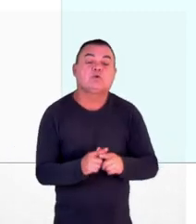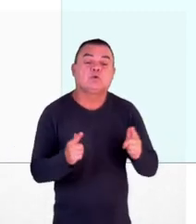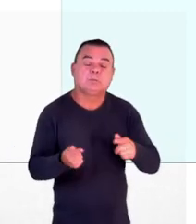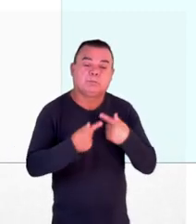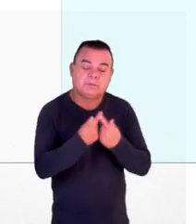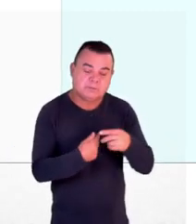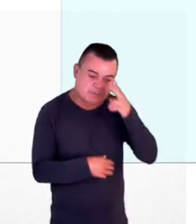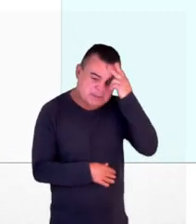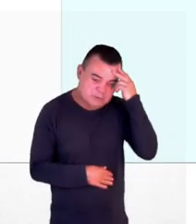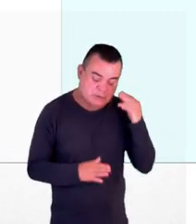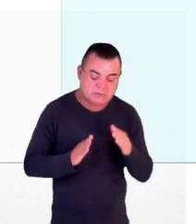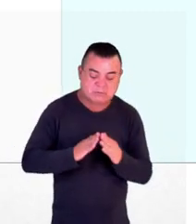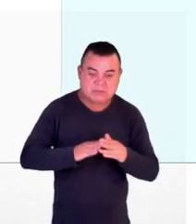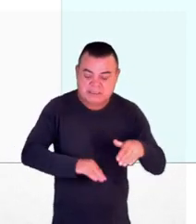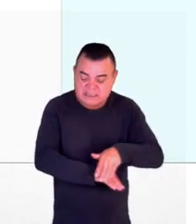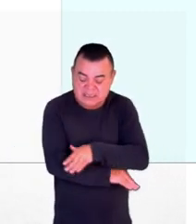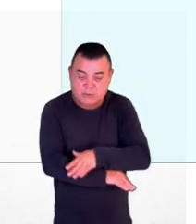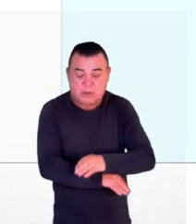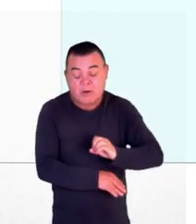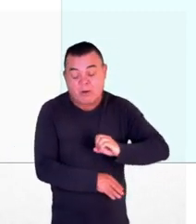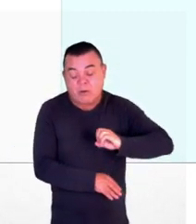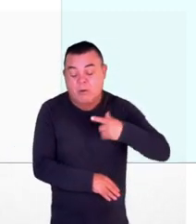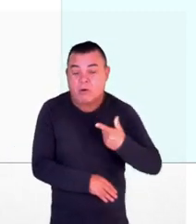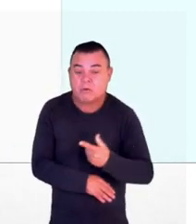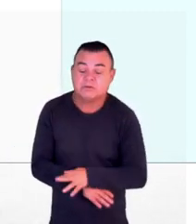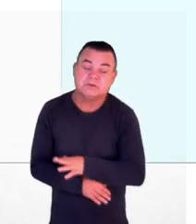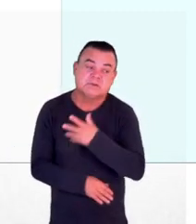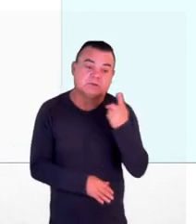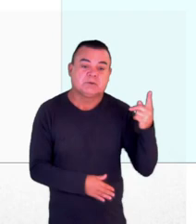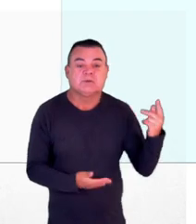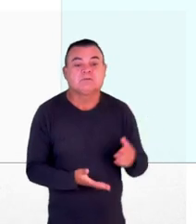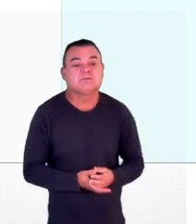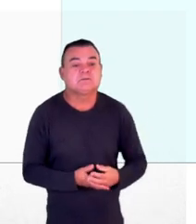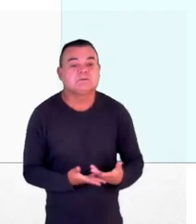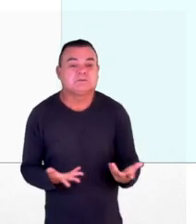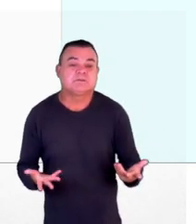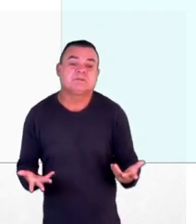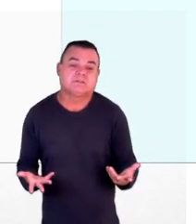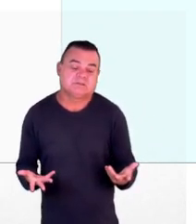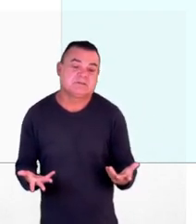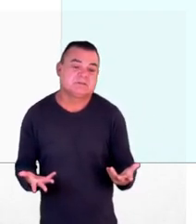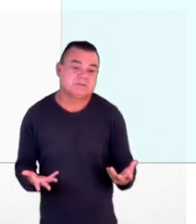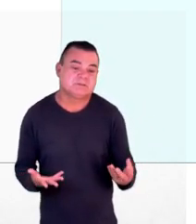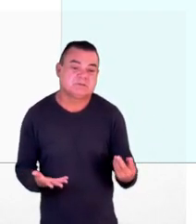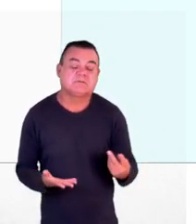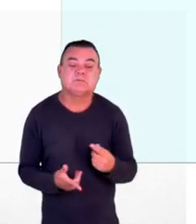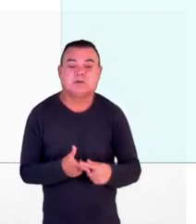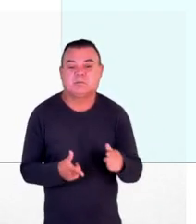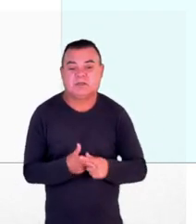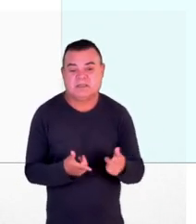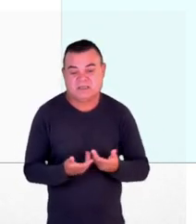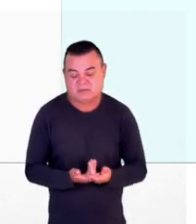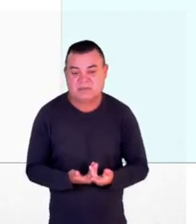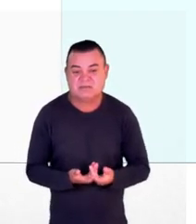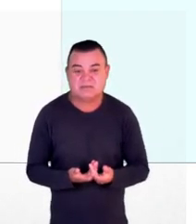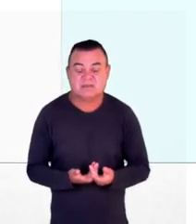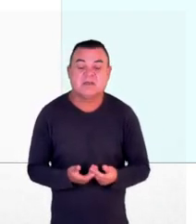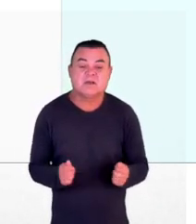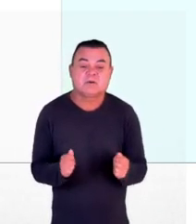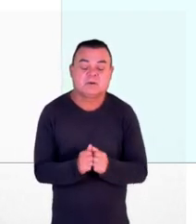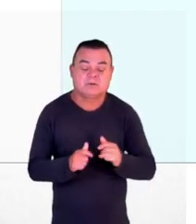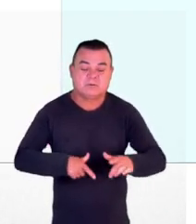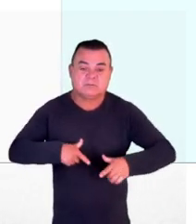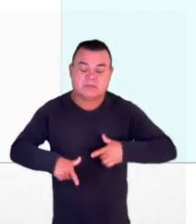rua eh ou em outras eh situações né que estão também invisibilizar ados como trabalhadores e com a sua